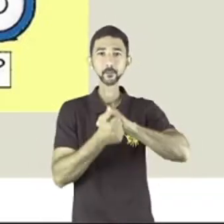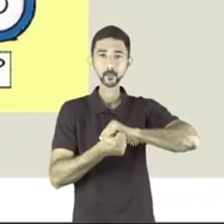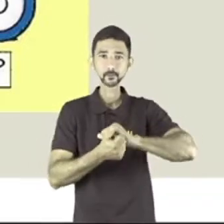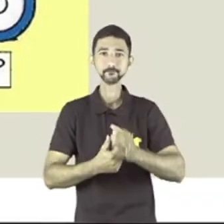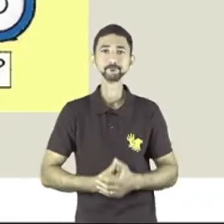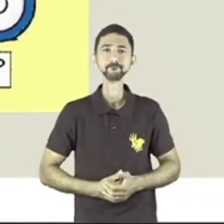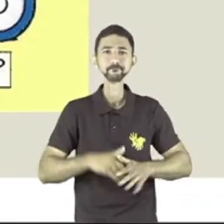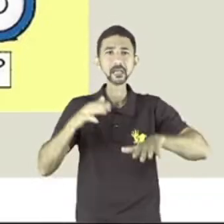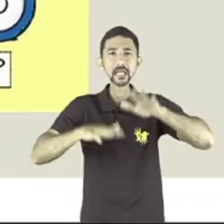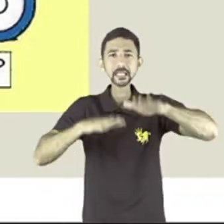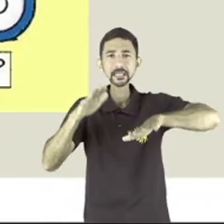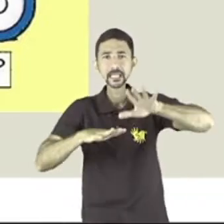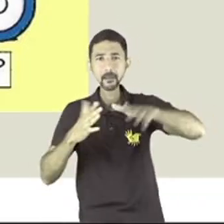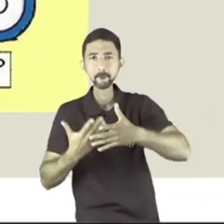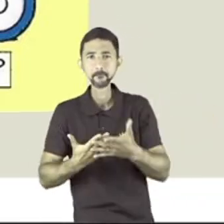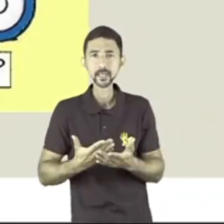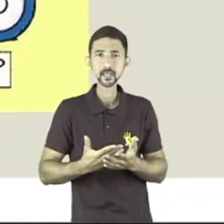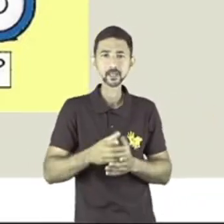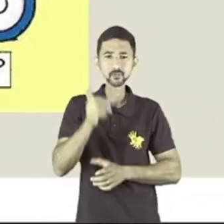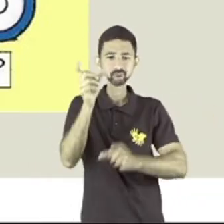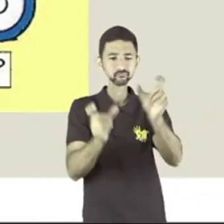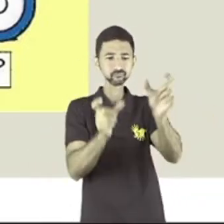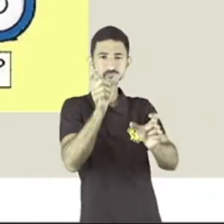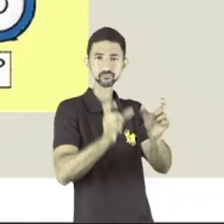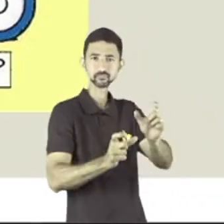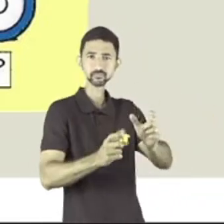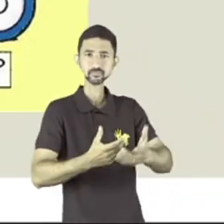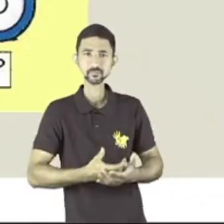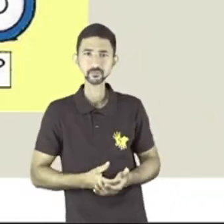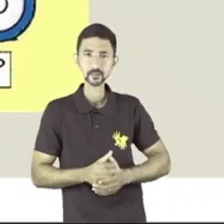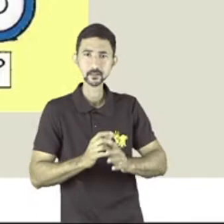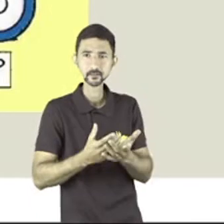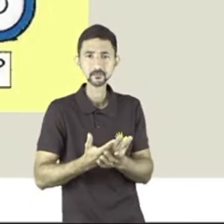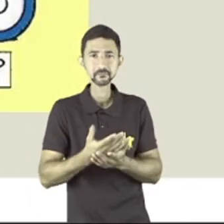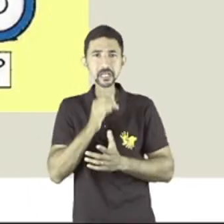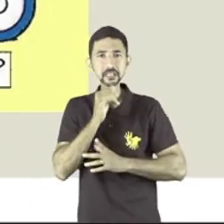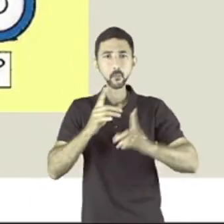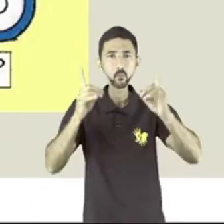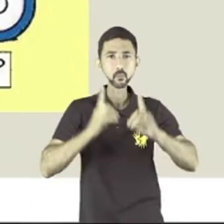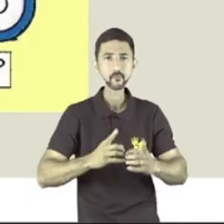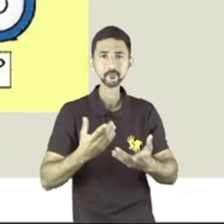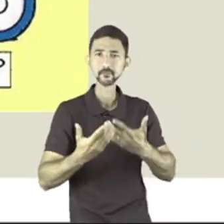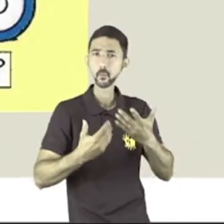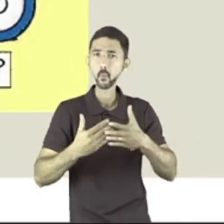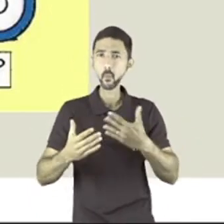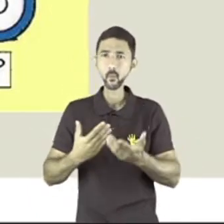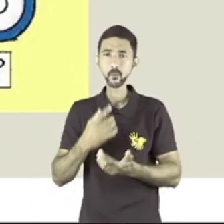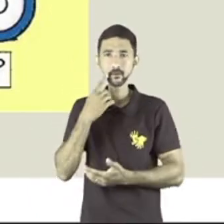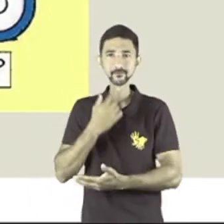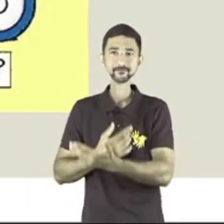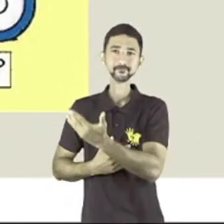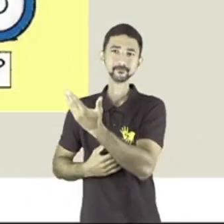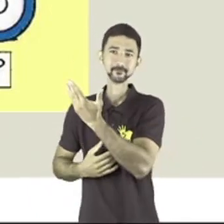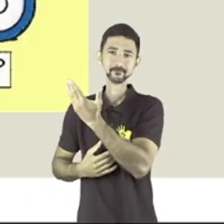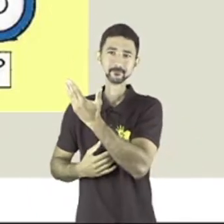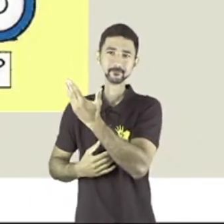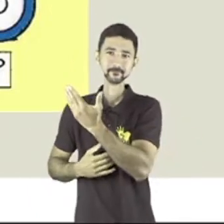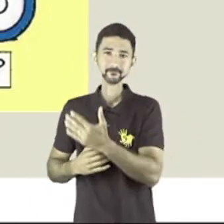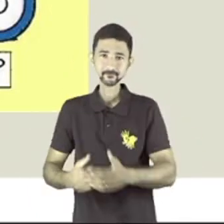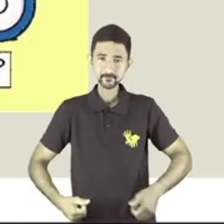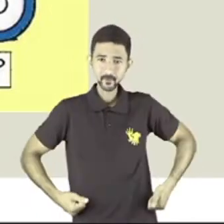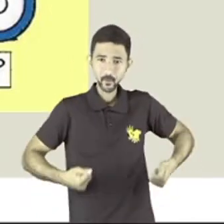crianças, independente da condição que você tenha. Até se você tiver alguma deficiência, como é o caso desse personagem